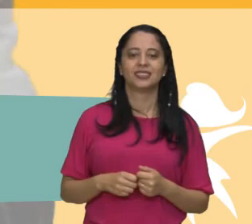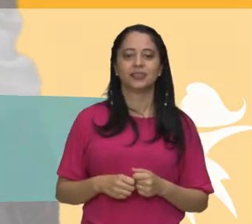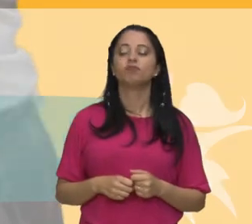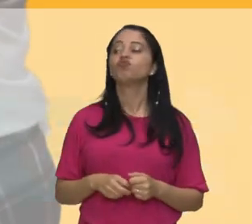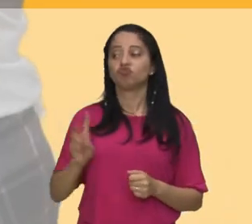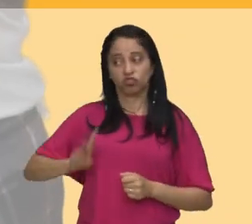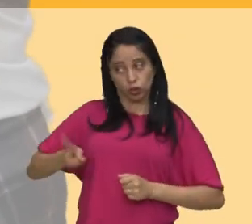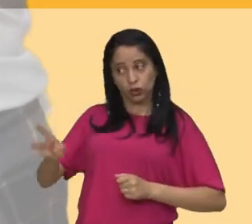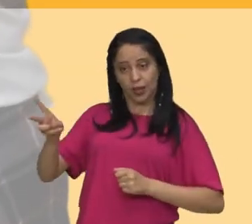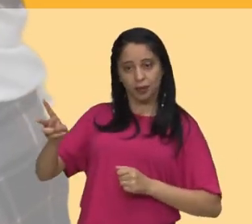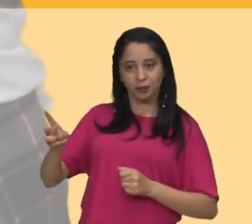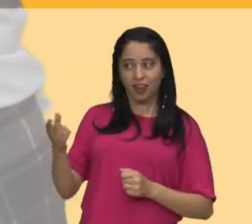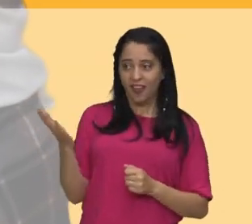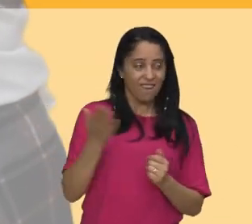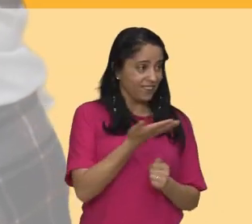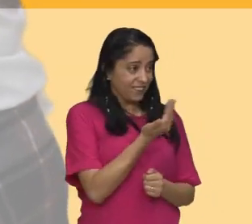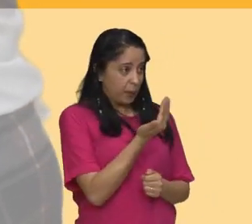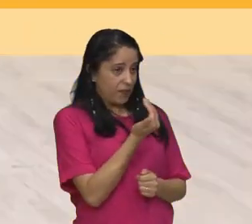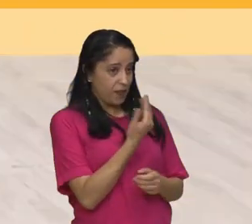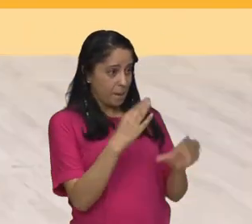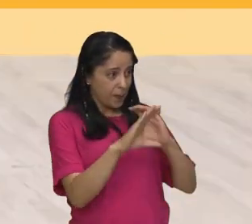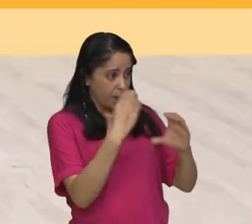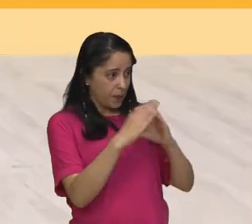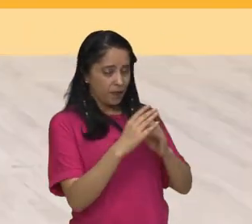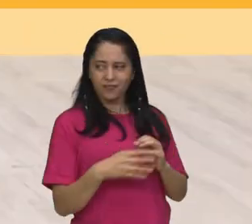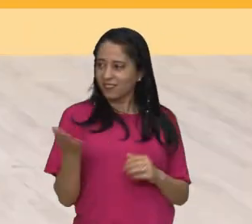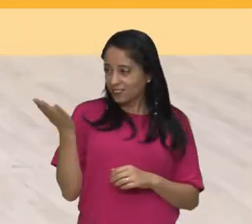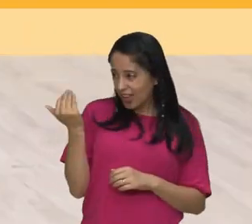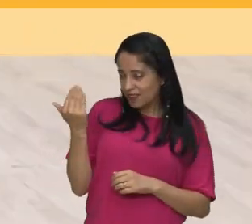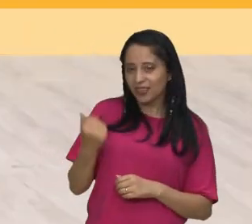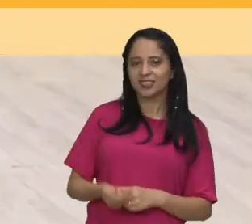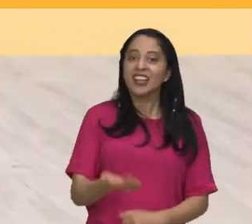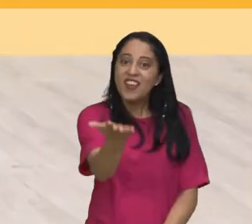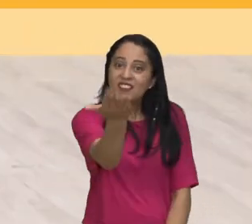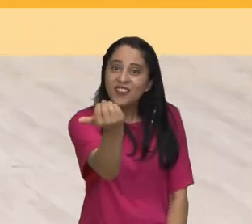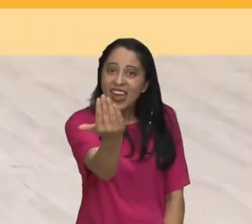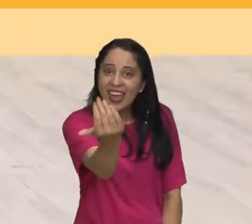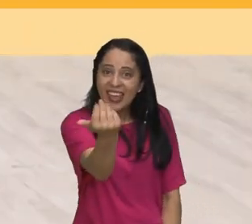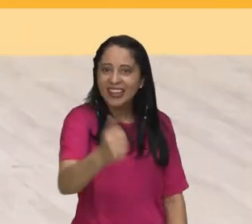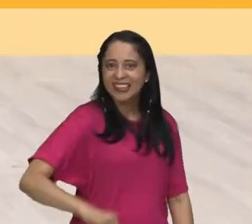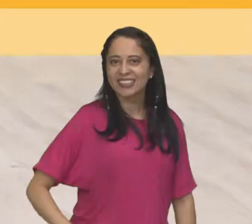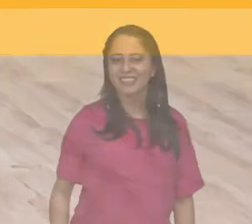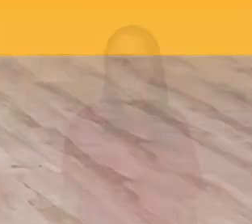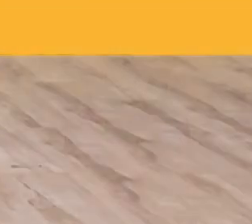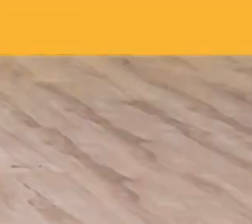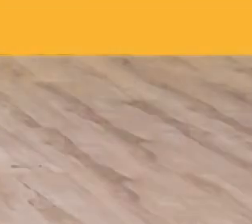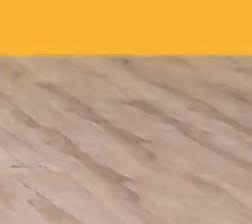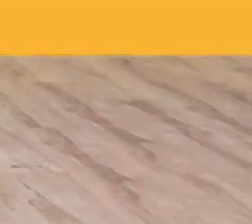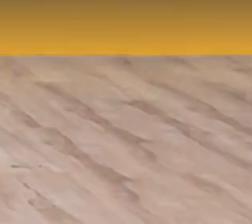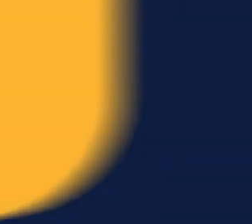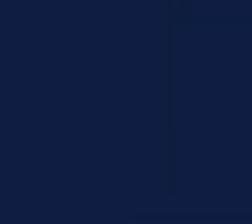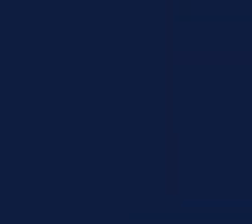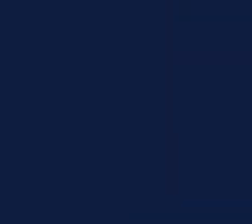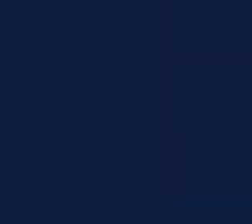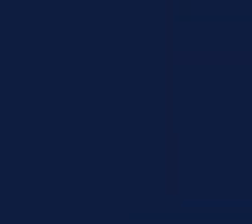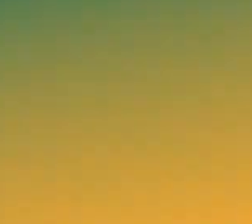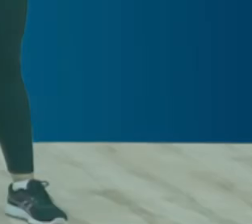pula, pula, pula, sem parar. Vamos cantar? Vamos. Vamos. Então vem cantar com a gente.